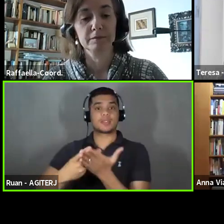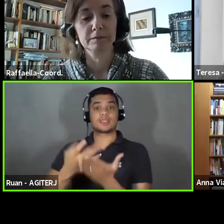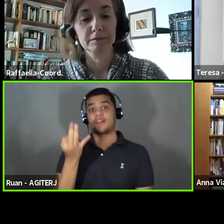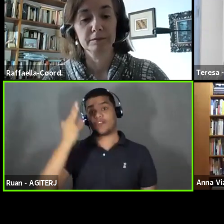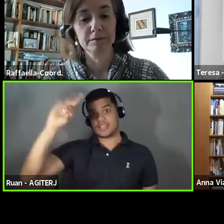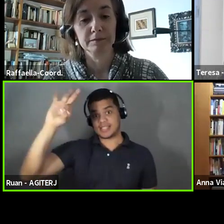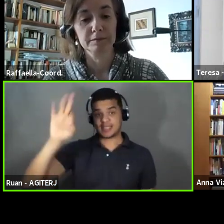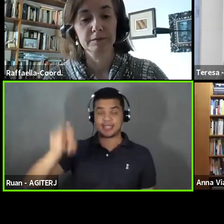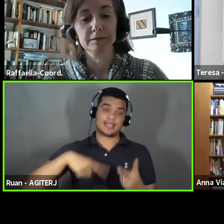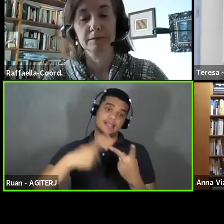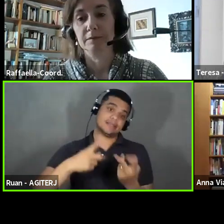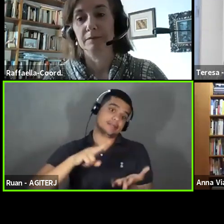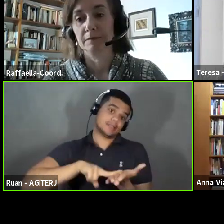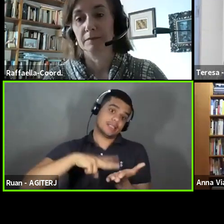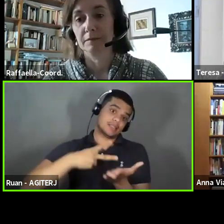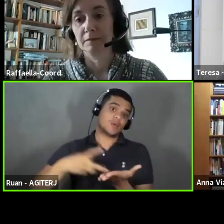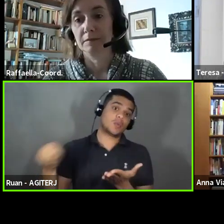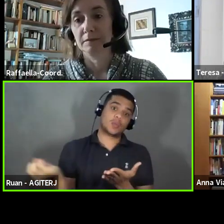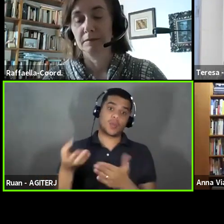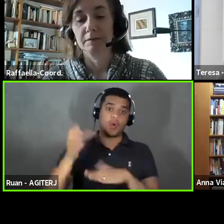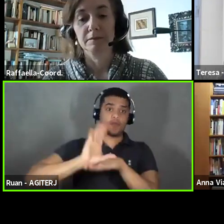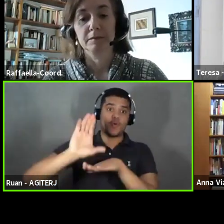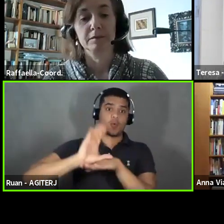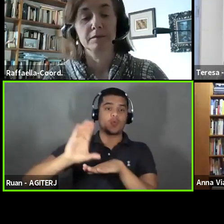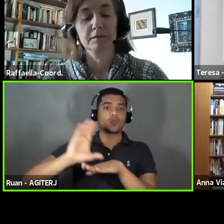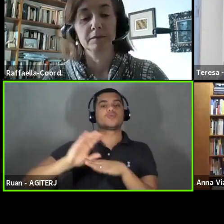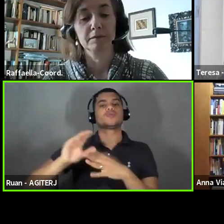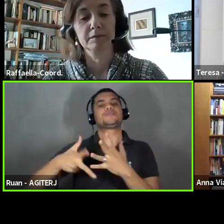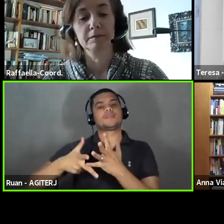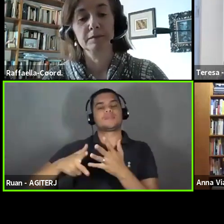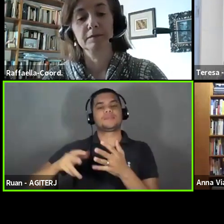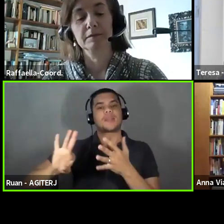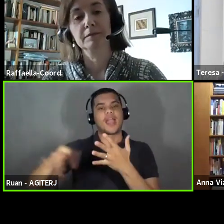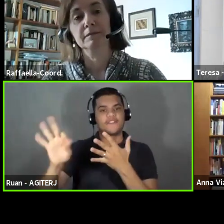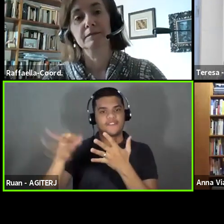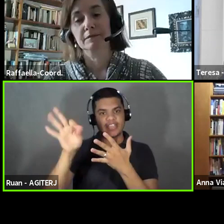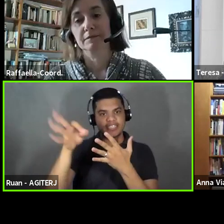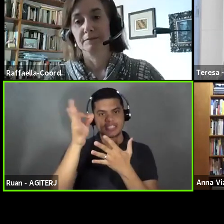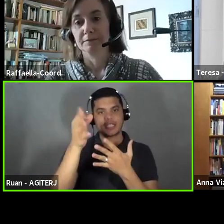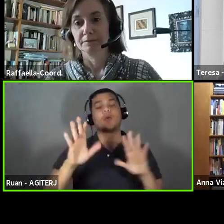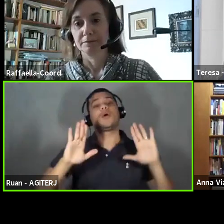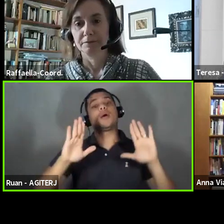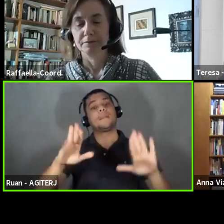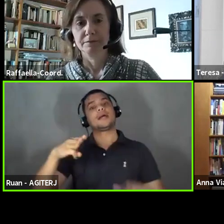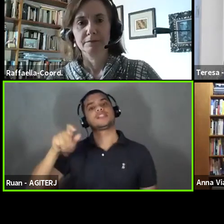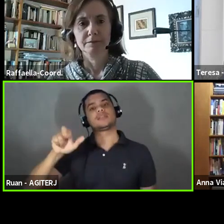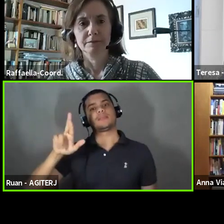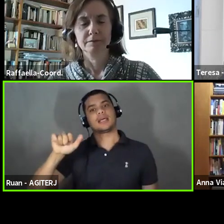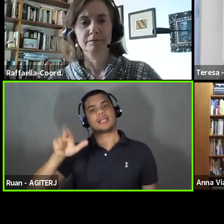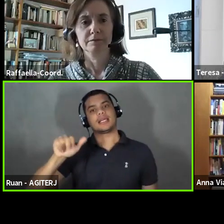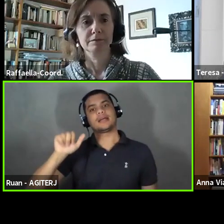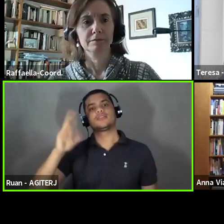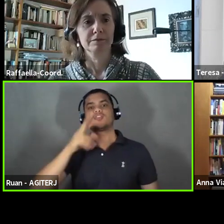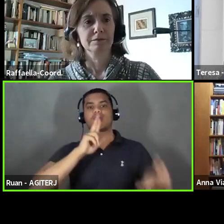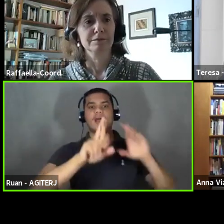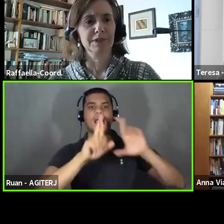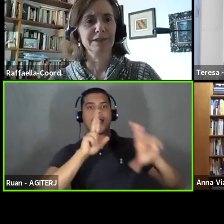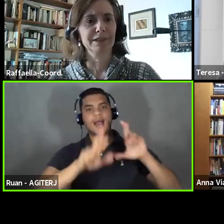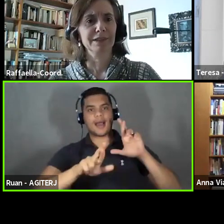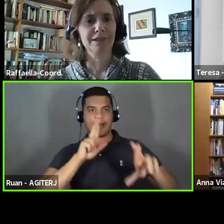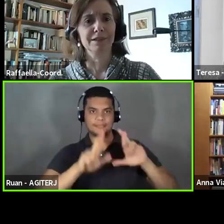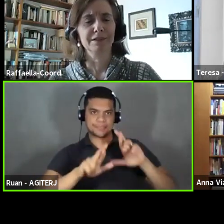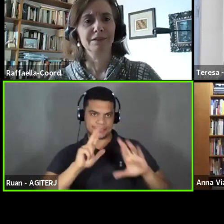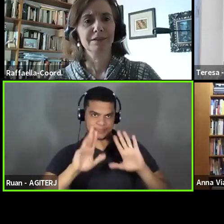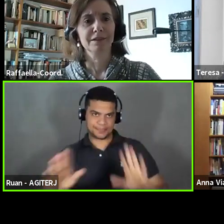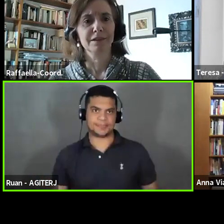ou de novos cursos de revisão, por exemplo, mas a Mariana já foi respondendo aqui conforme as